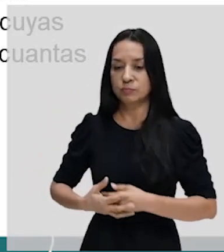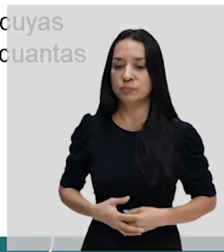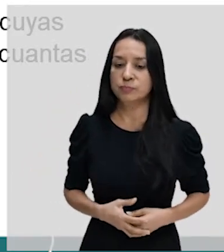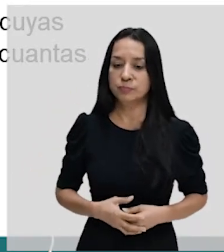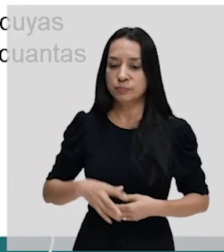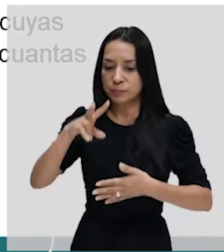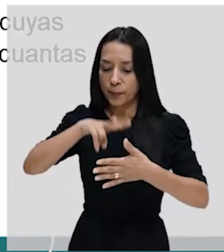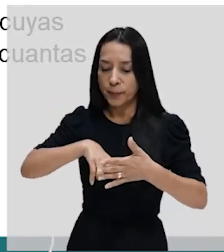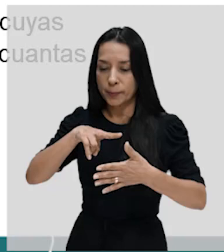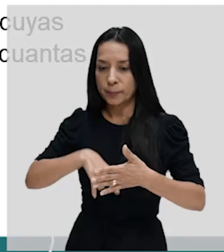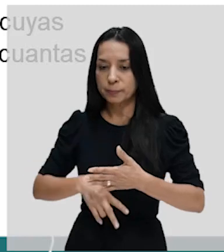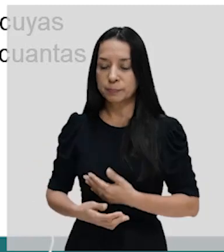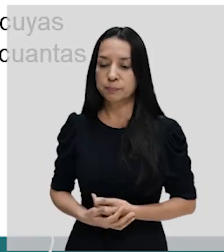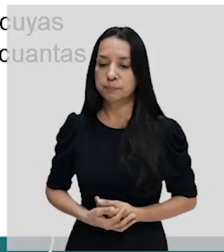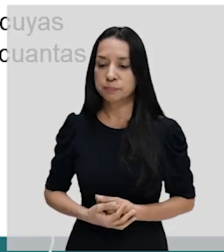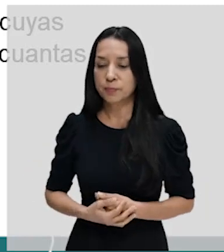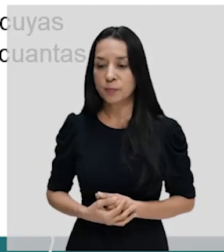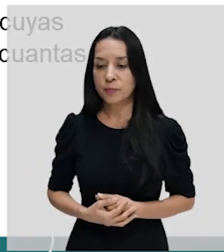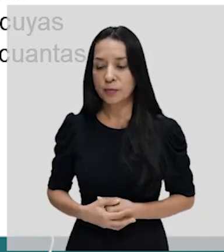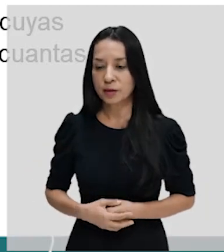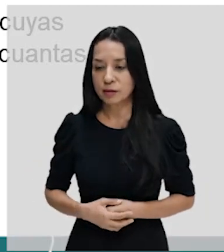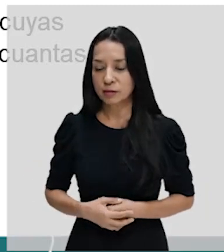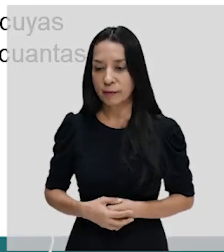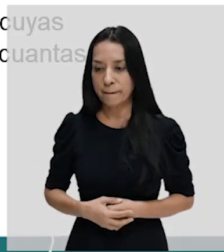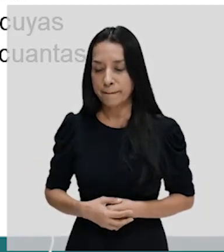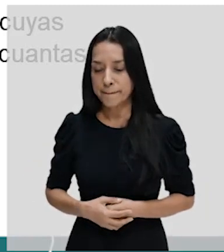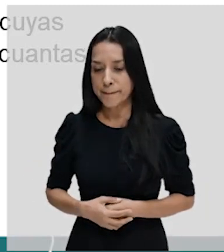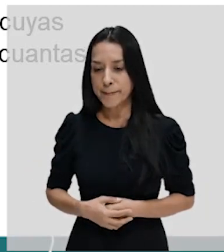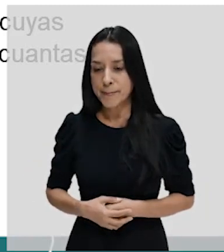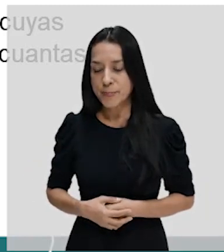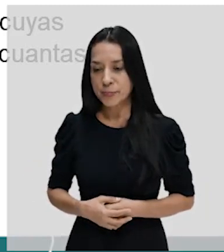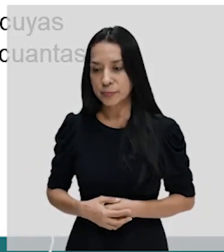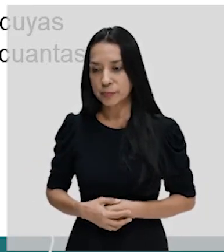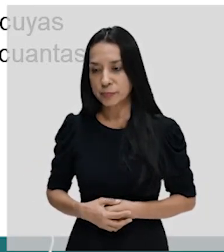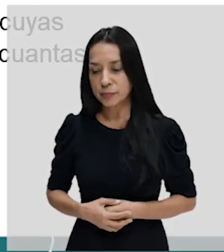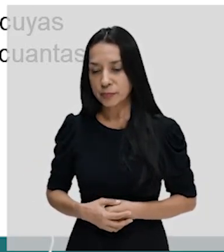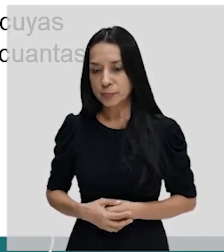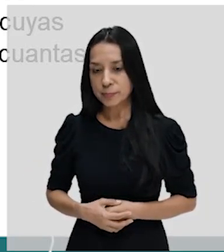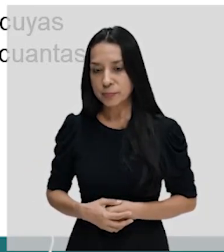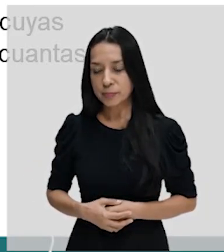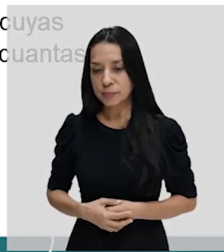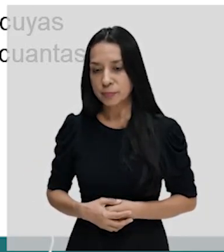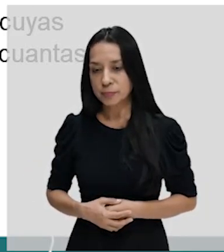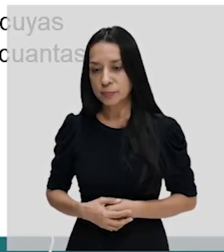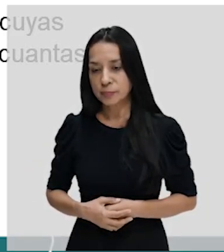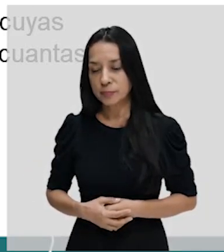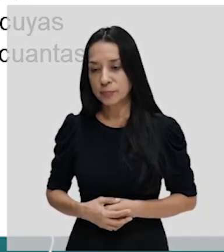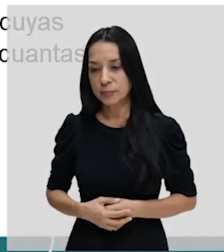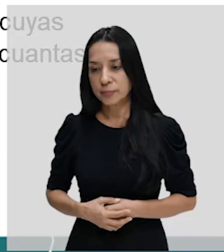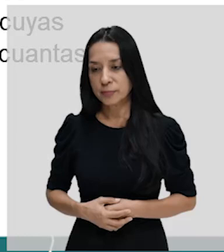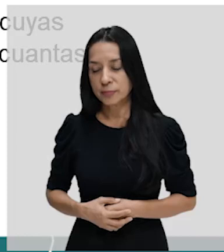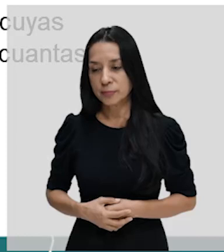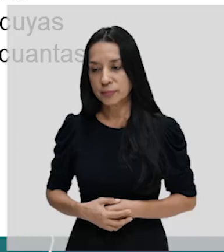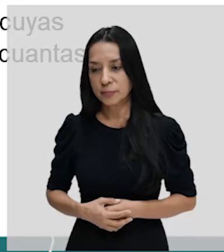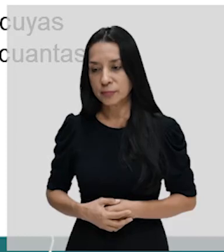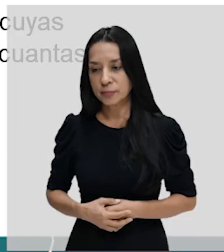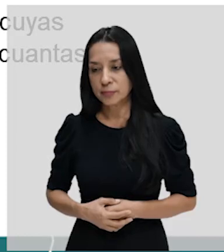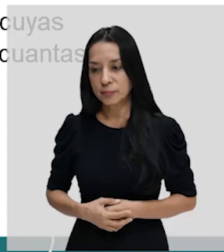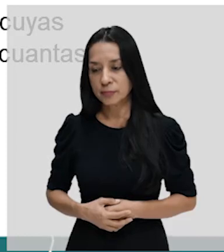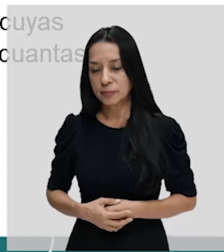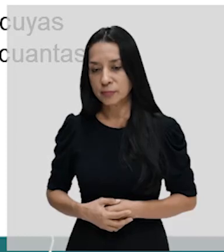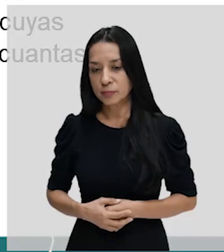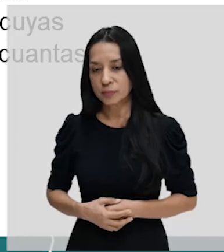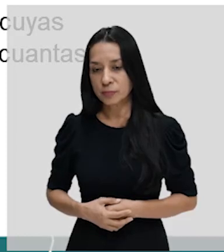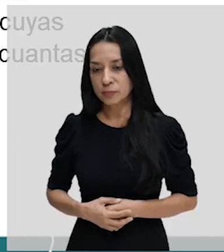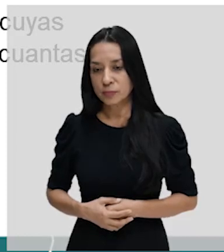ya nombrado, llamado antecedente, ¿tá? Del que depende su significación. Pueden